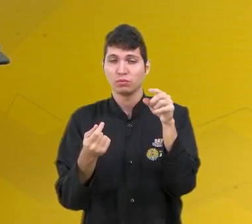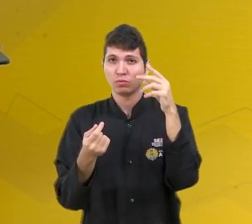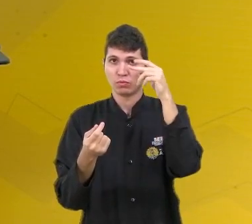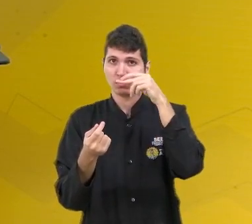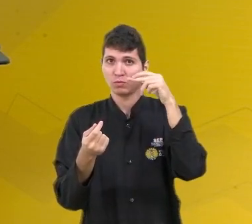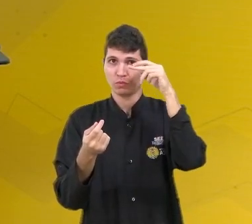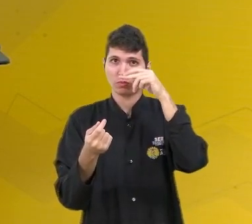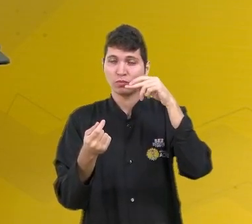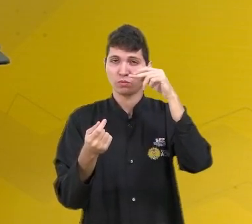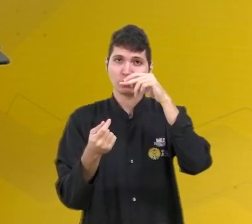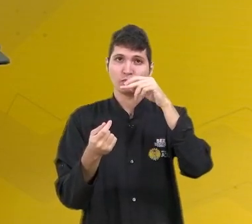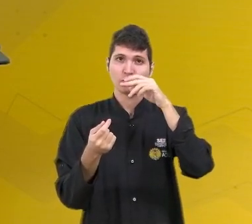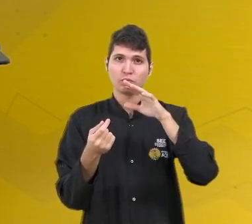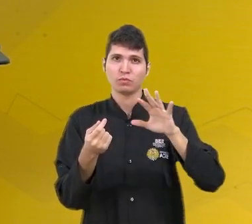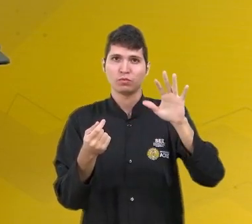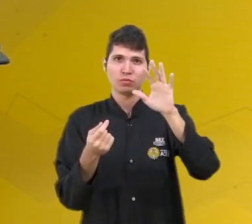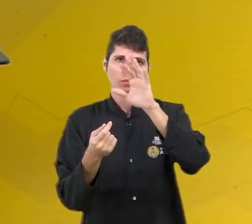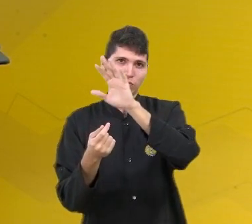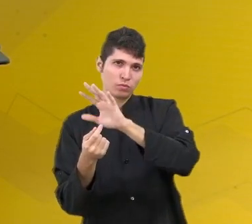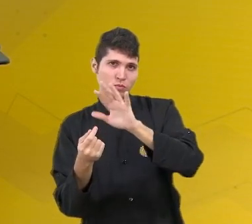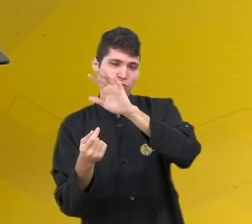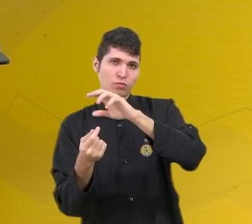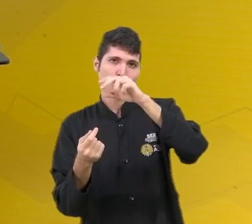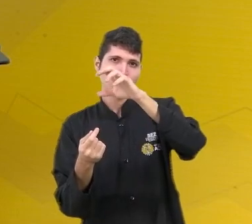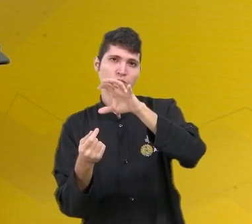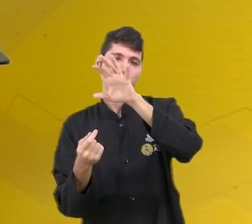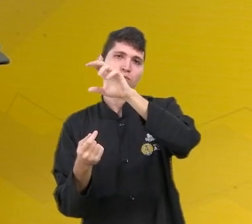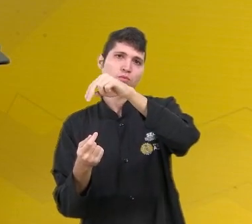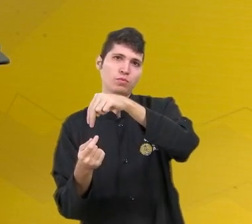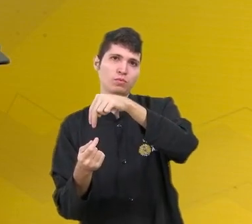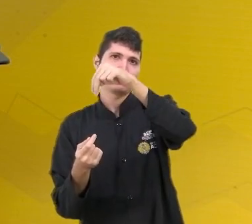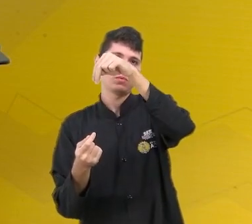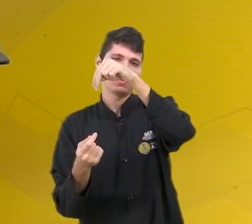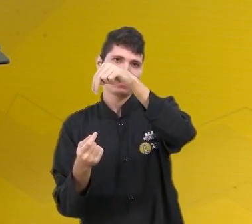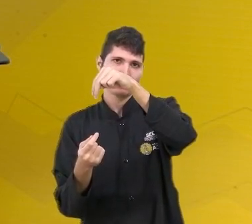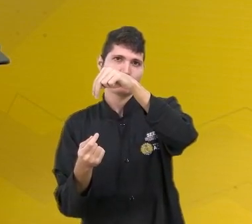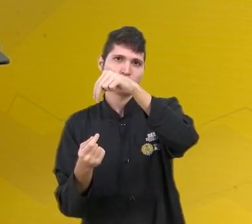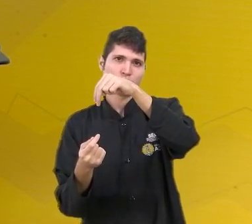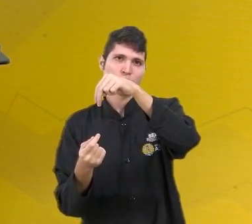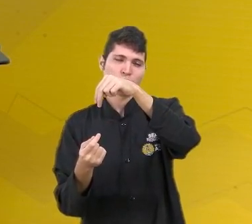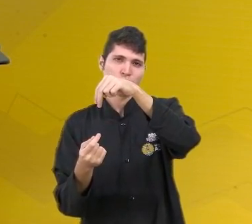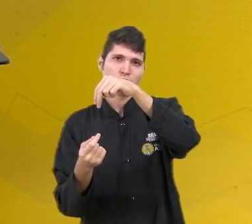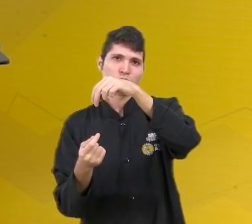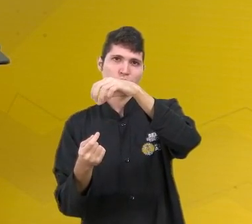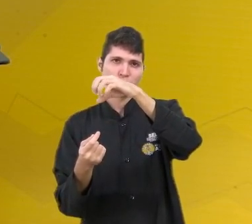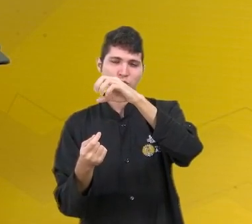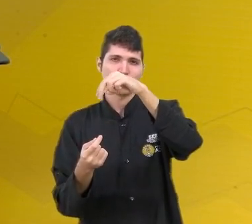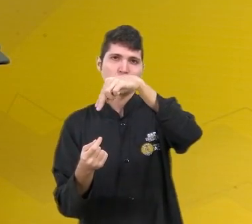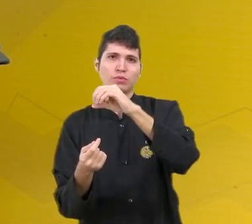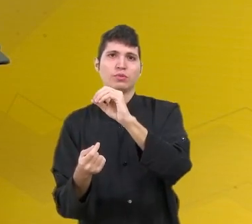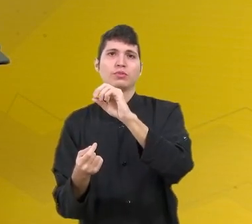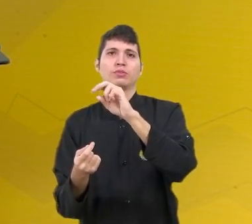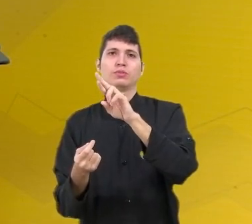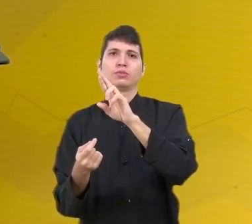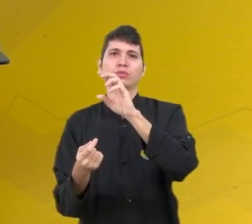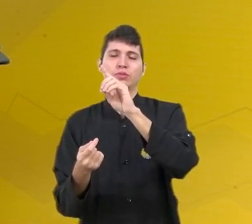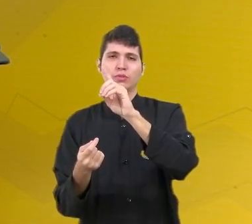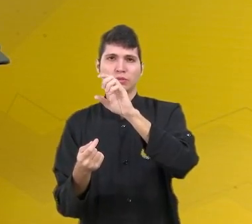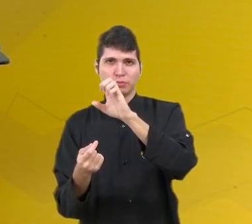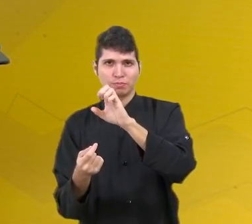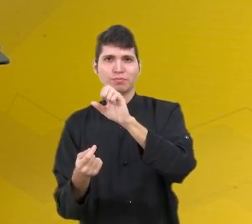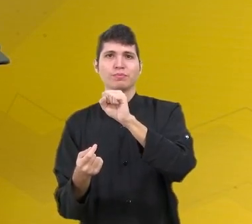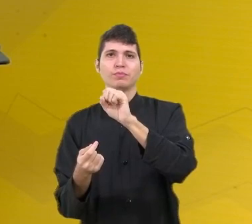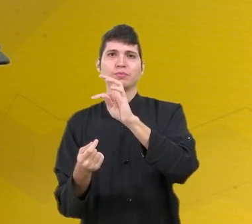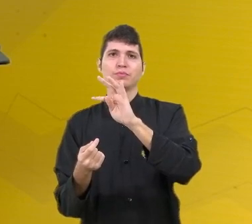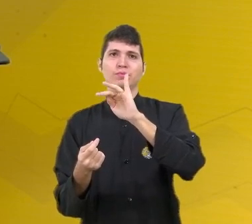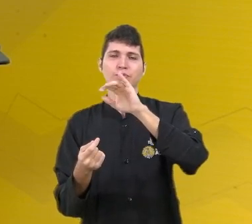Brasil nordestino passa por uma situação que é bem diferente ali do interior, tá? Então faz parte de todos os estados